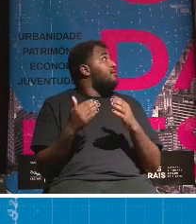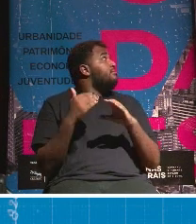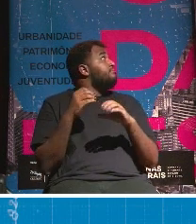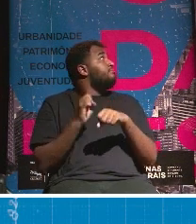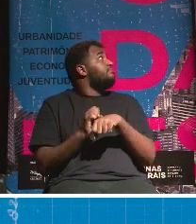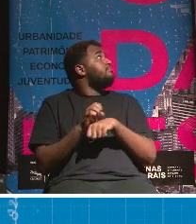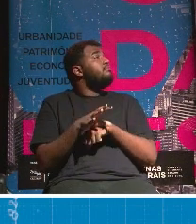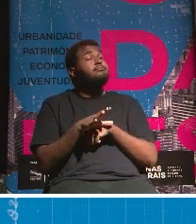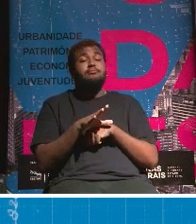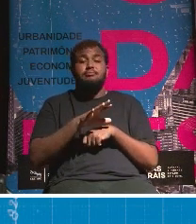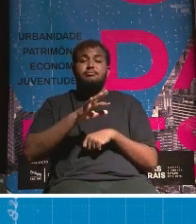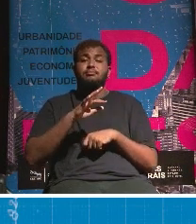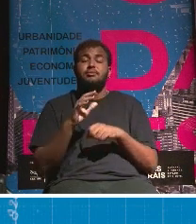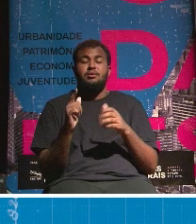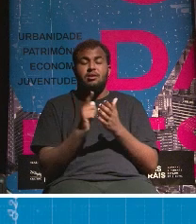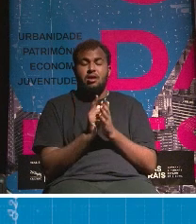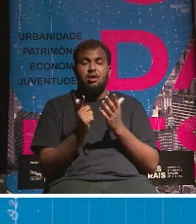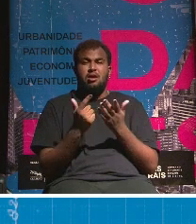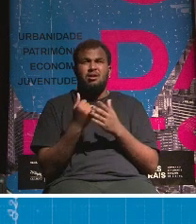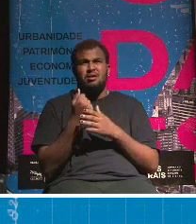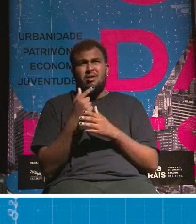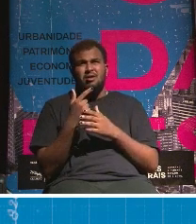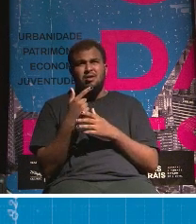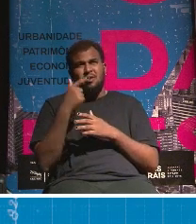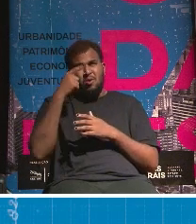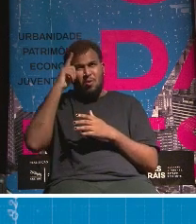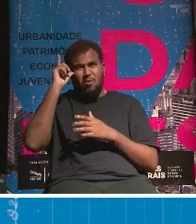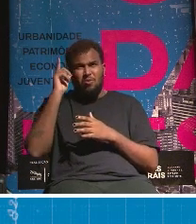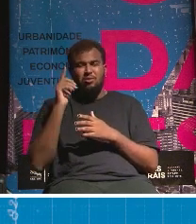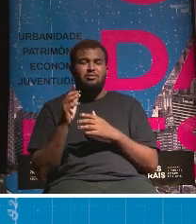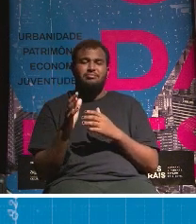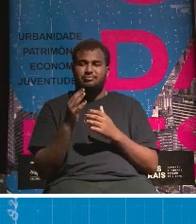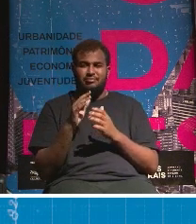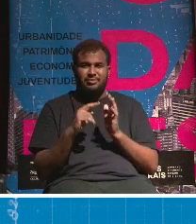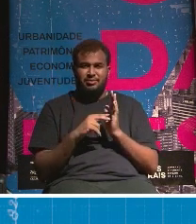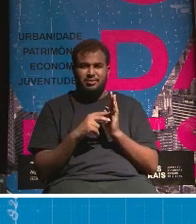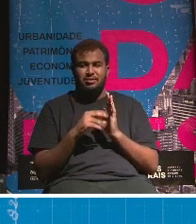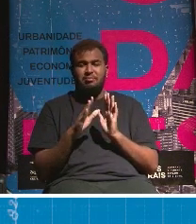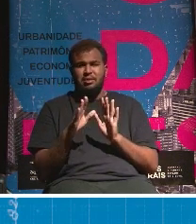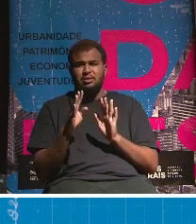ontem no sentido passado, mas foi na quarta-feira